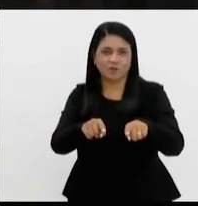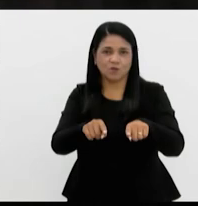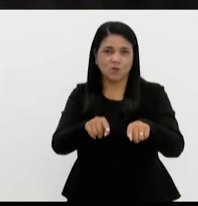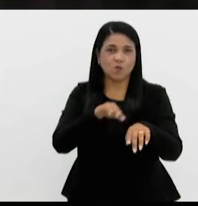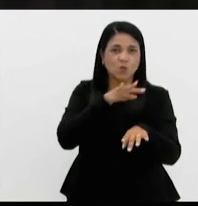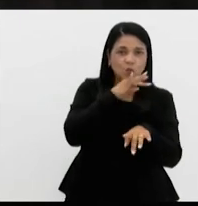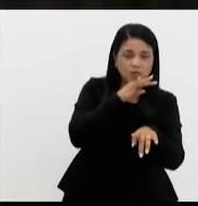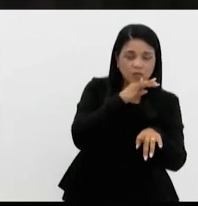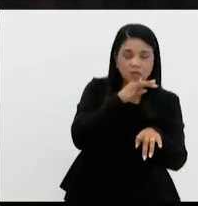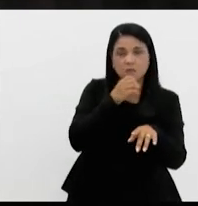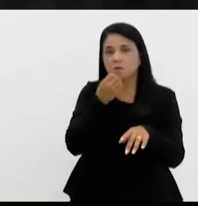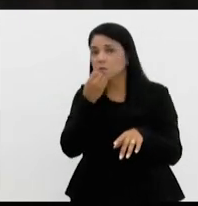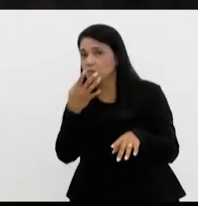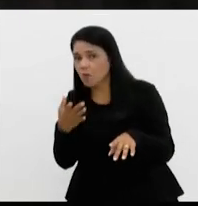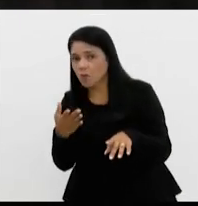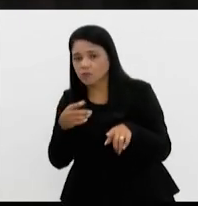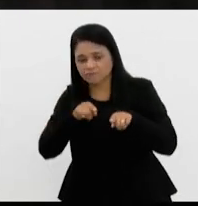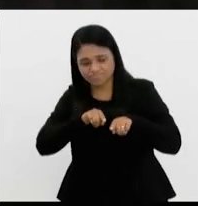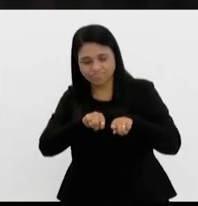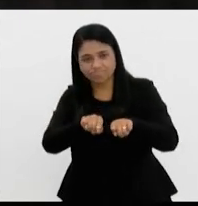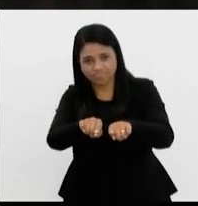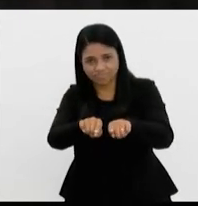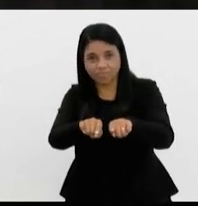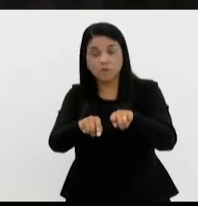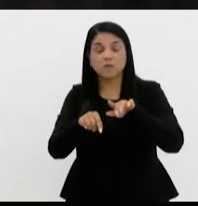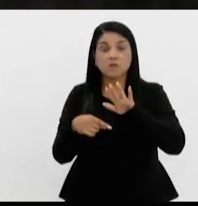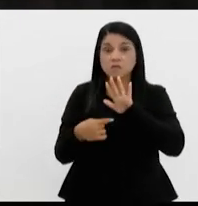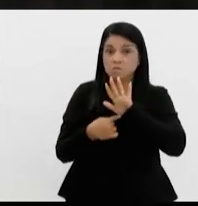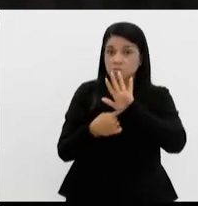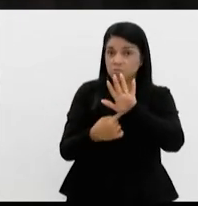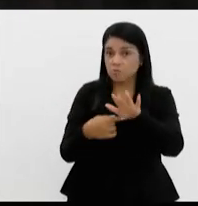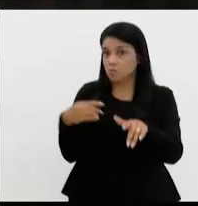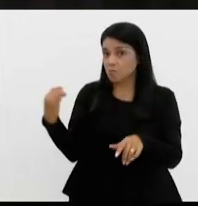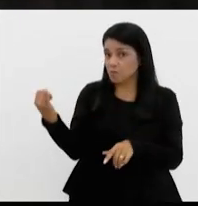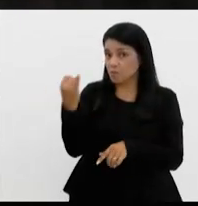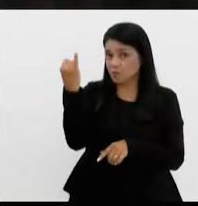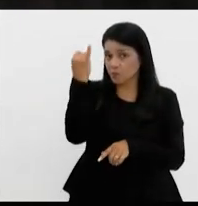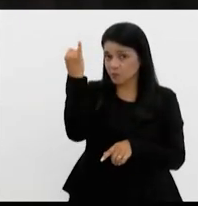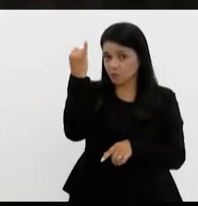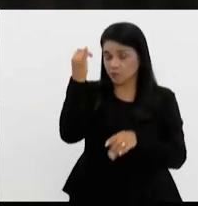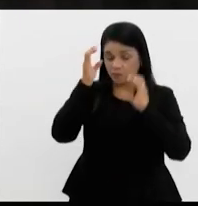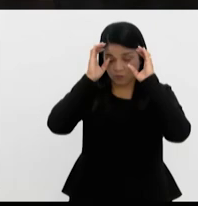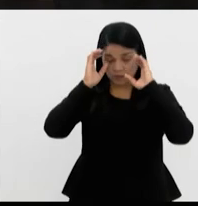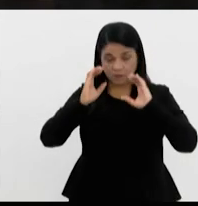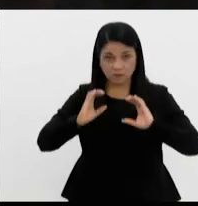Porque se tem algo que é importante para o cidadão